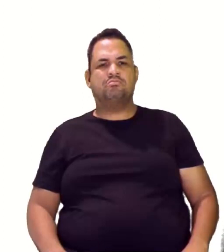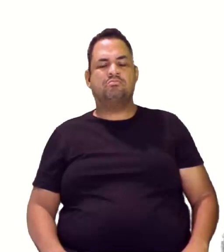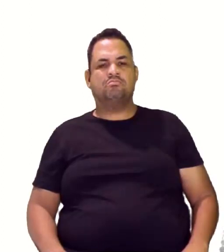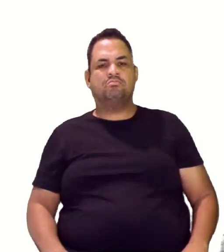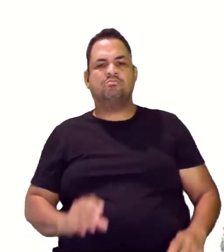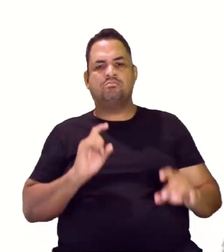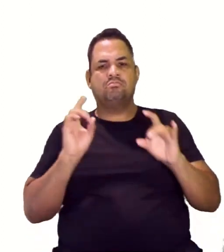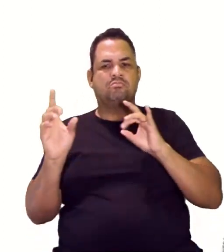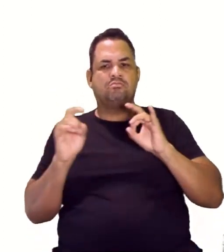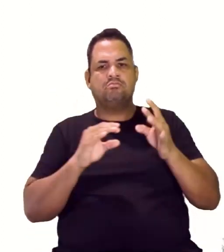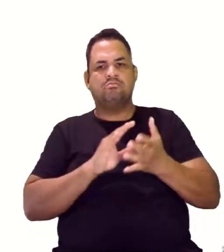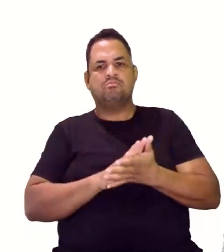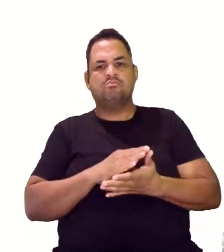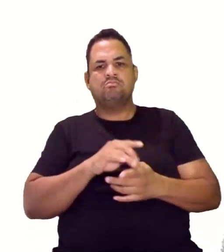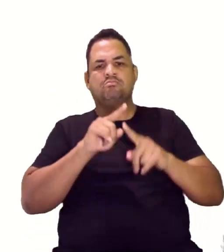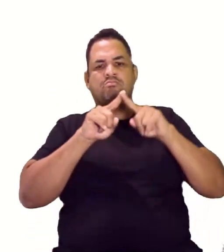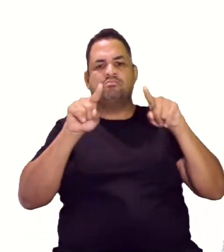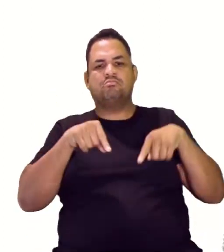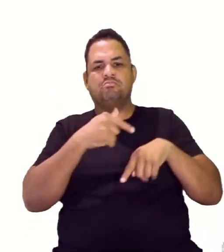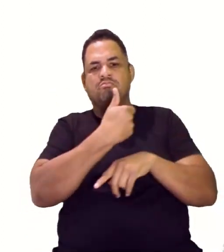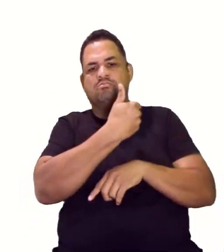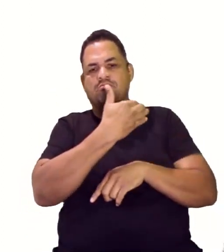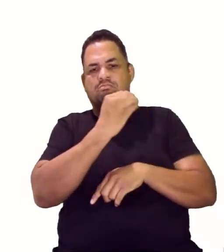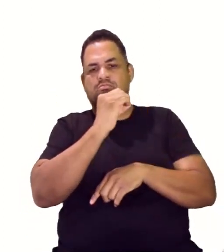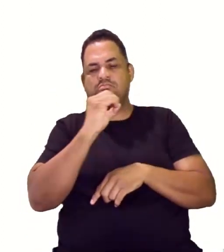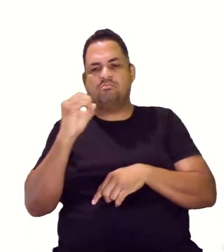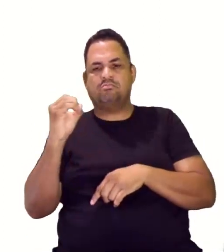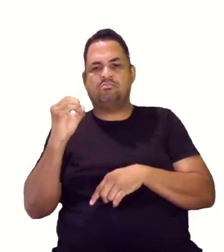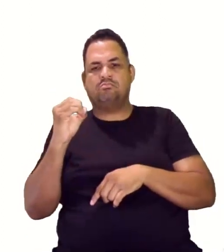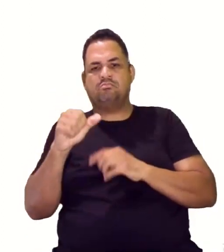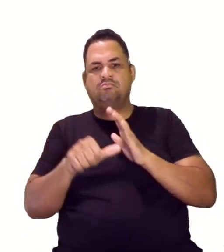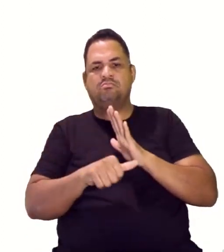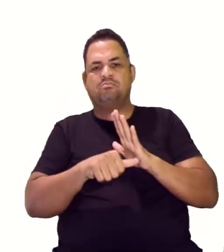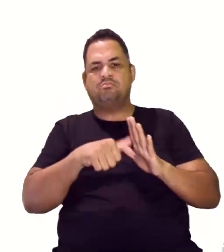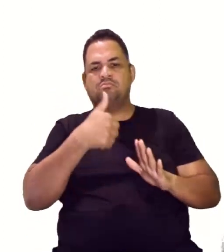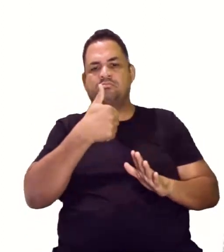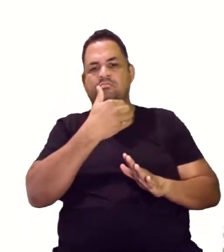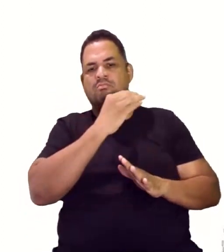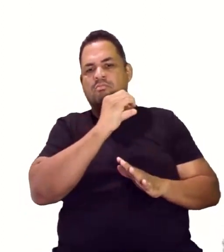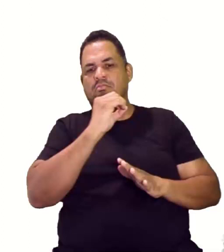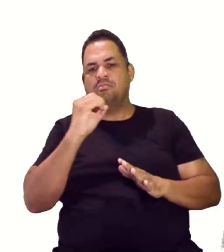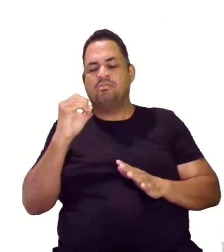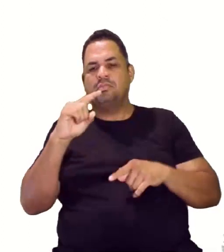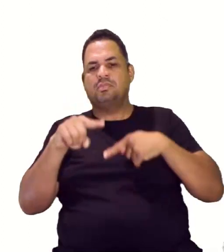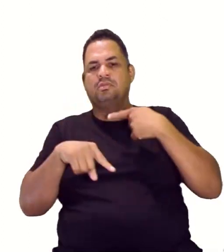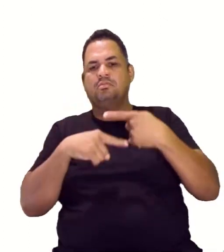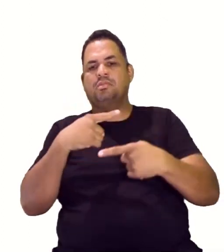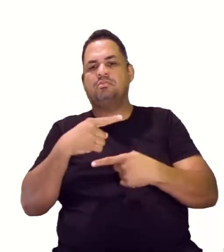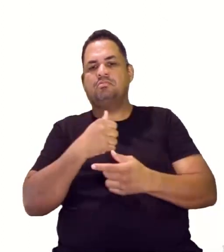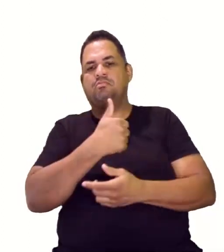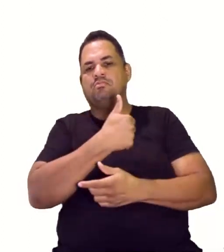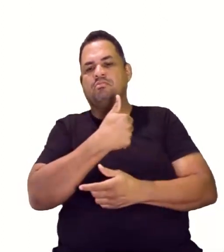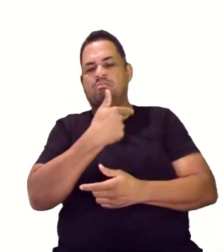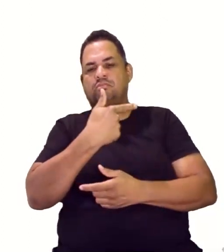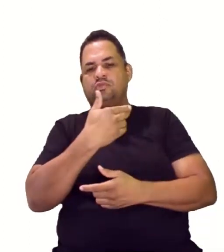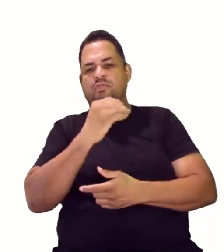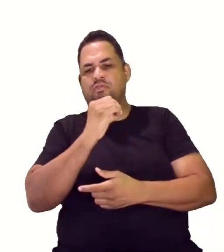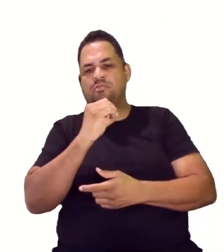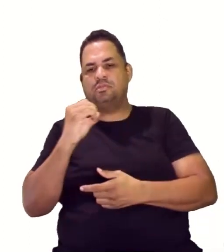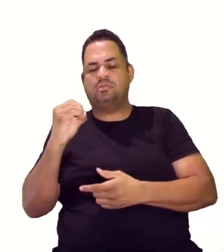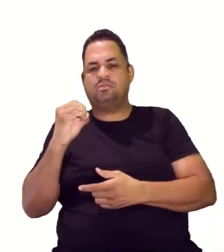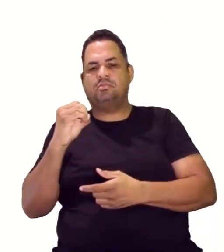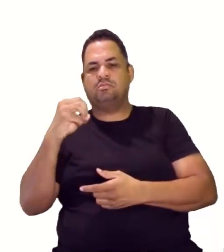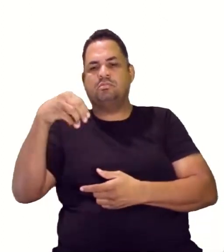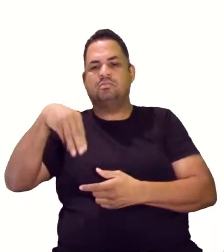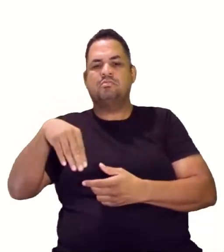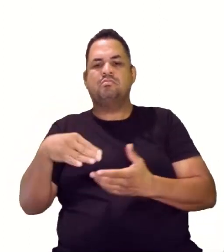a cada quadrado 100, né? Então, aqui a gente tem o primeiro ponto 100 metros. 100, e depois 200. E depois ele tem um ponto a